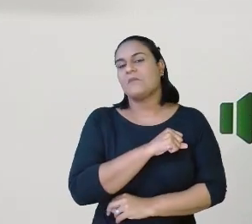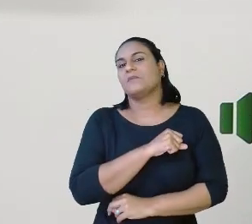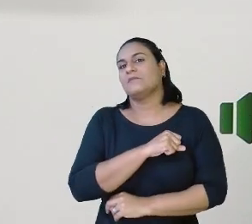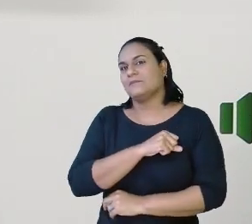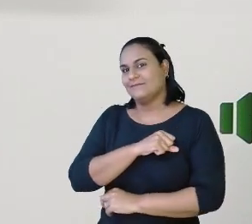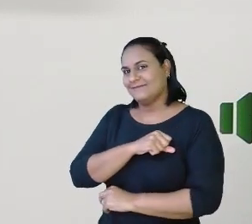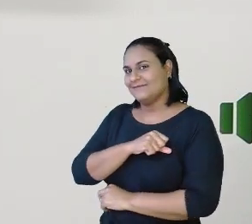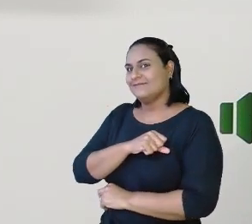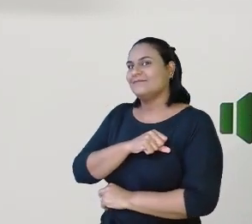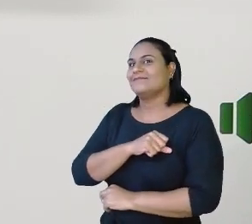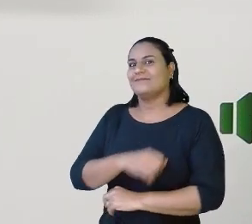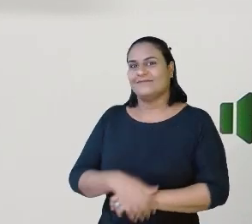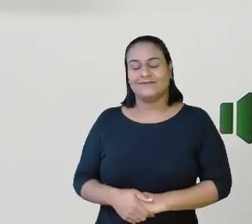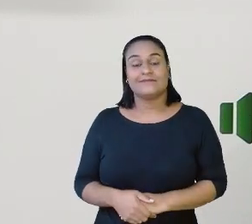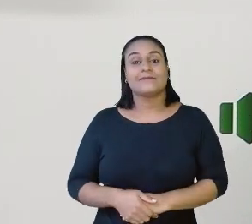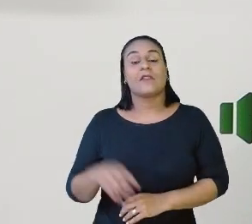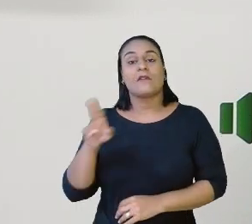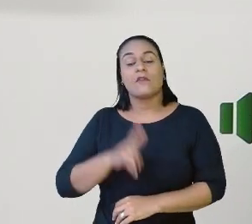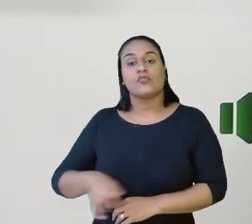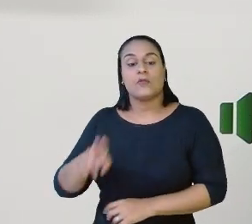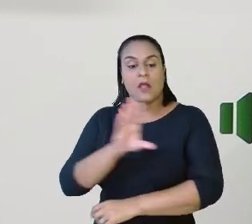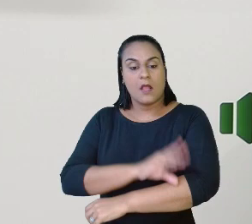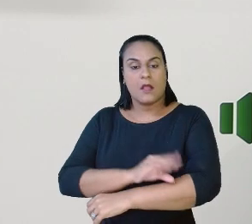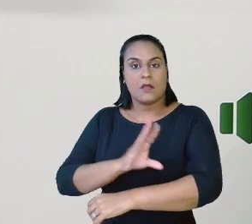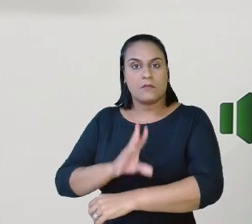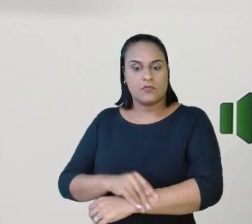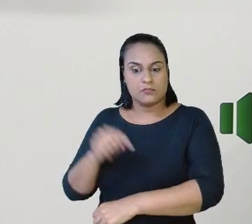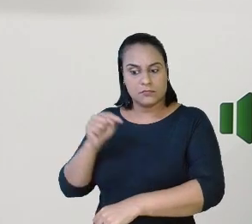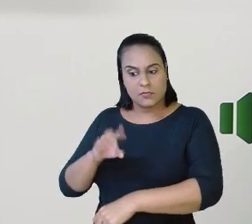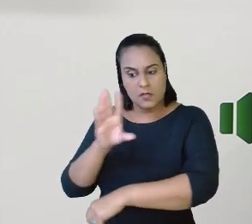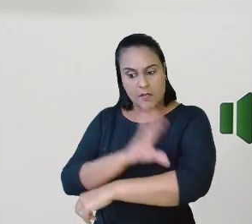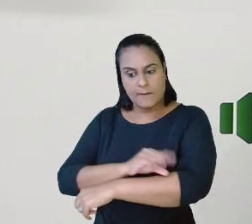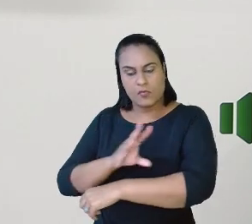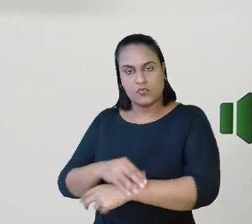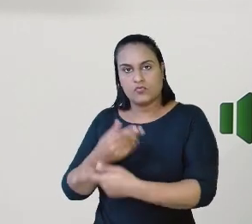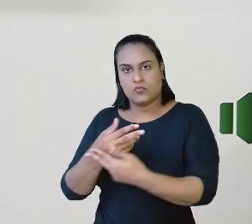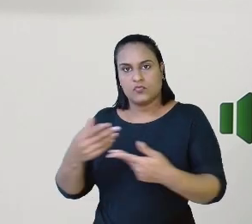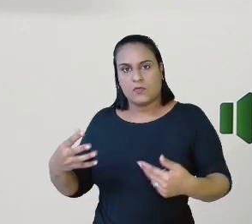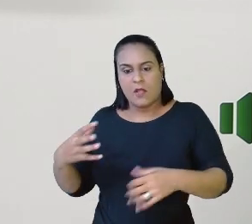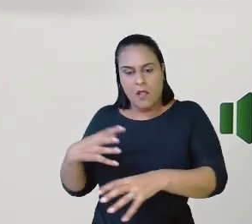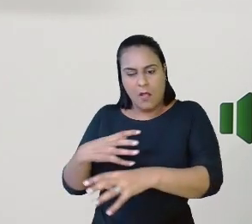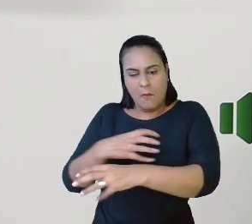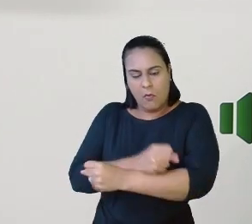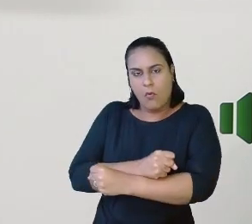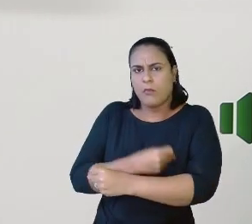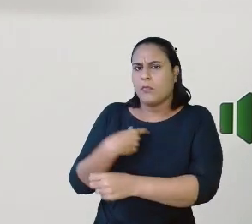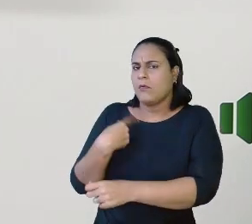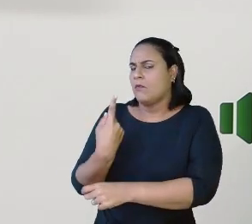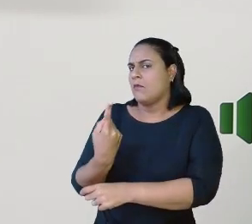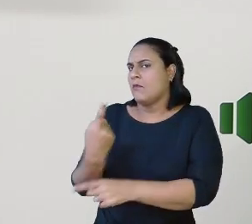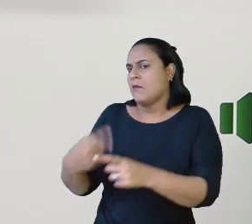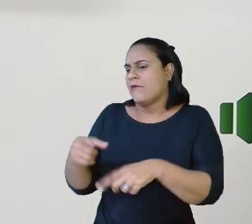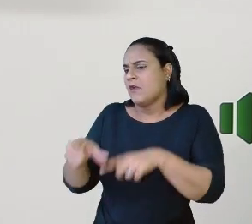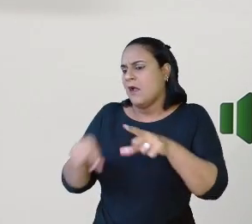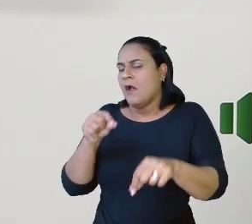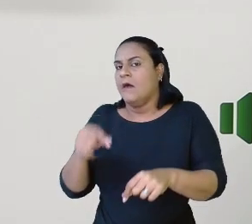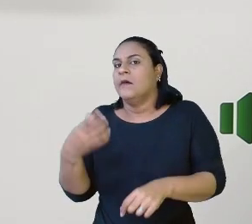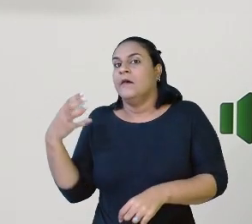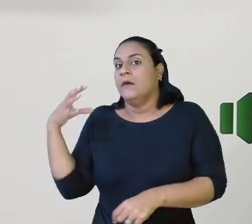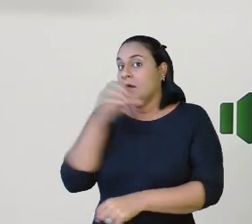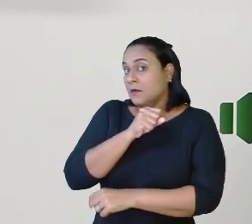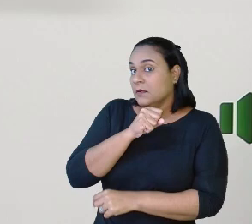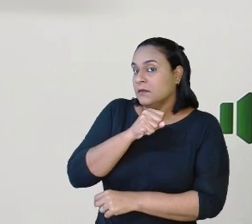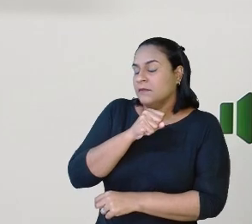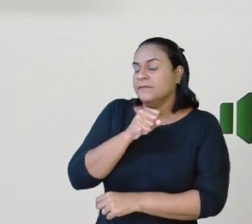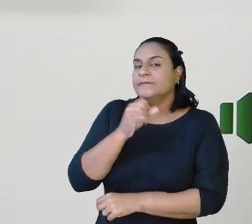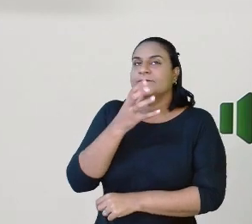seu sistema locomotor, vai utilizar os músculos, e esses músculos de contração voluntária pode ser rápido,